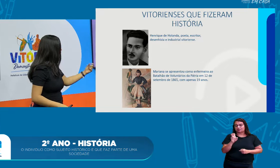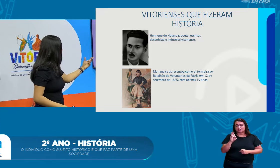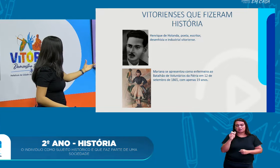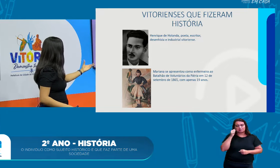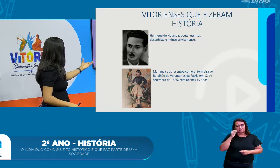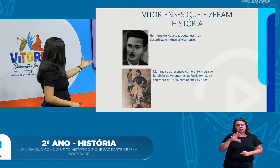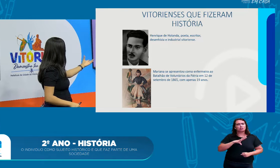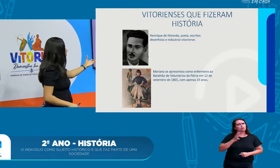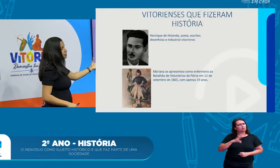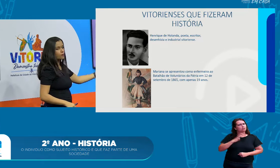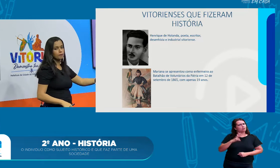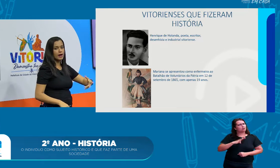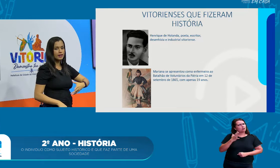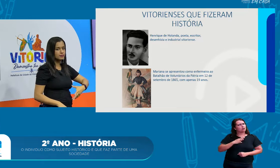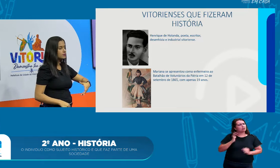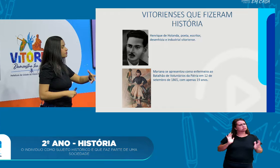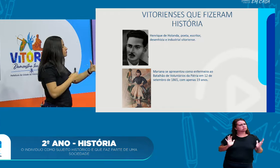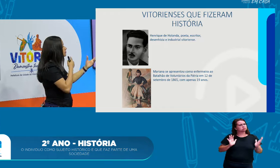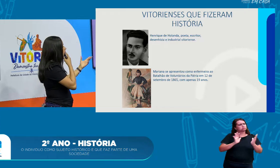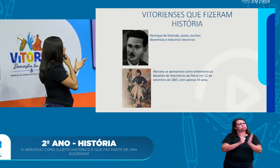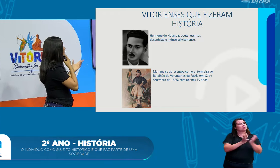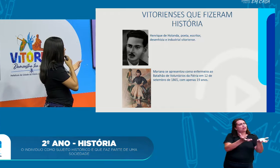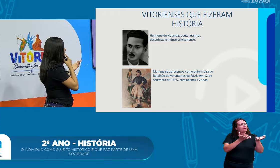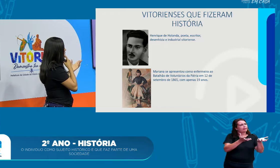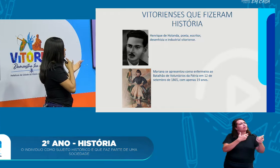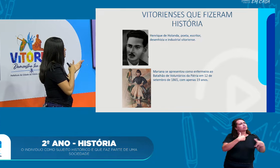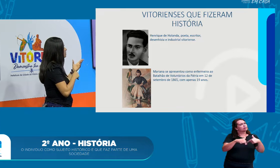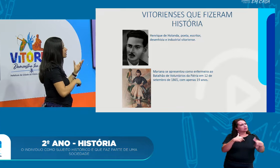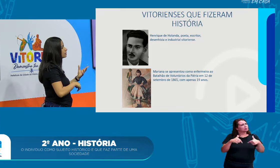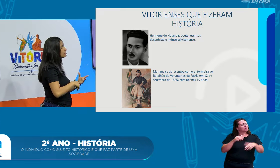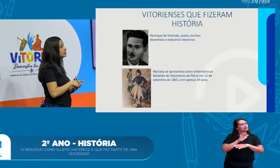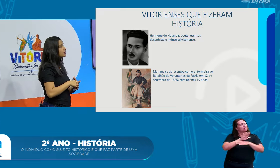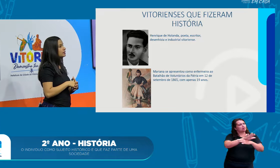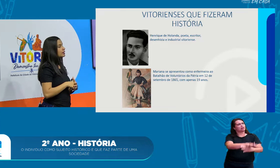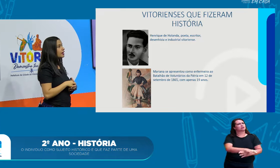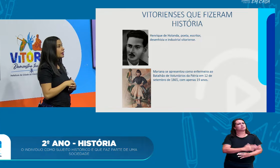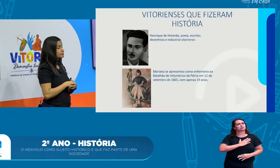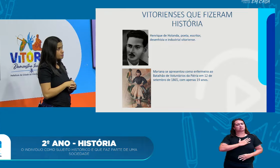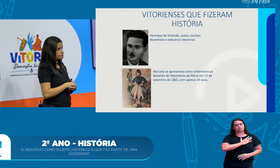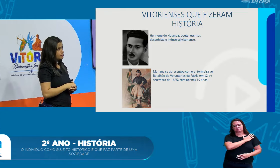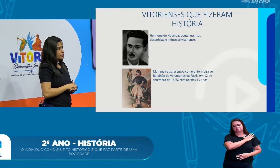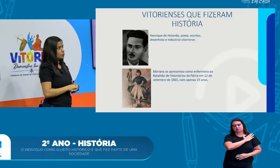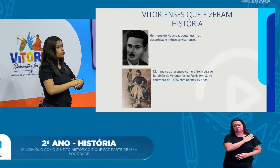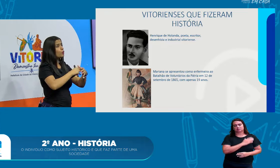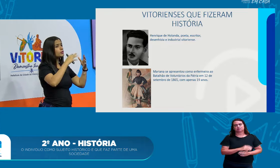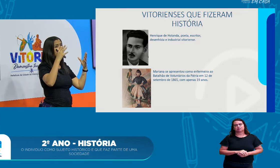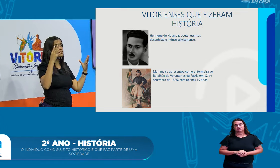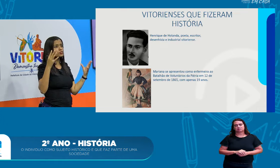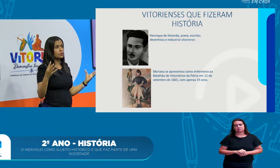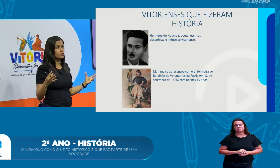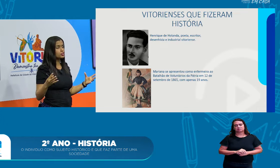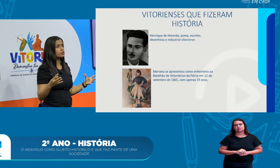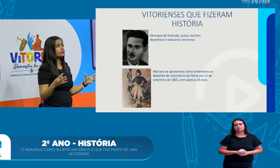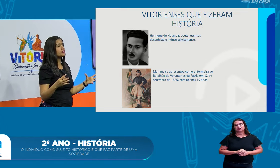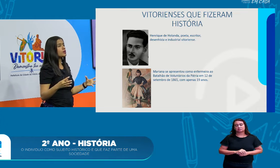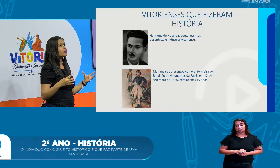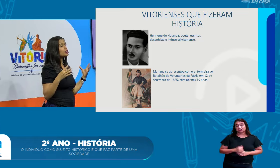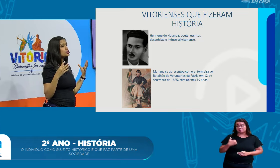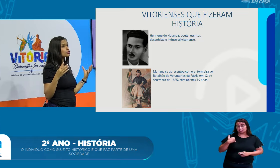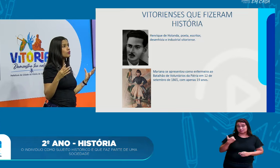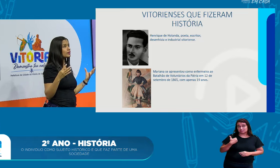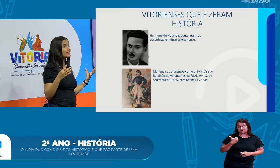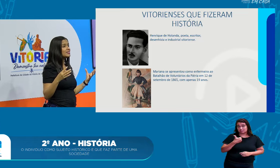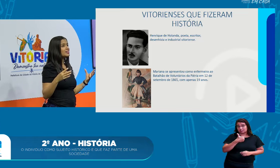aí? Ela fez aí, ó, parte, né, desse grande número de pessoas que fizeram